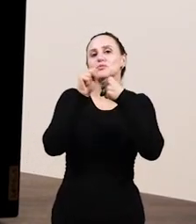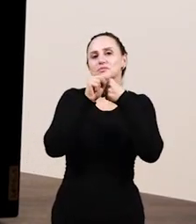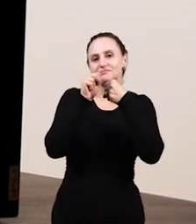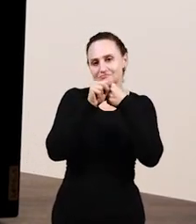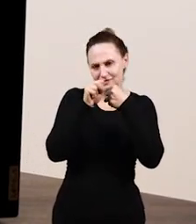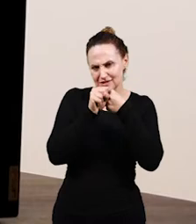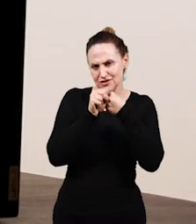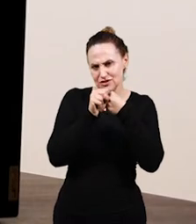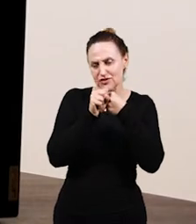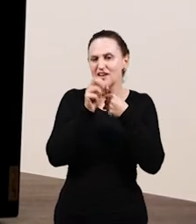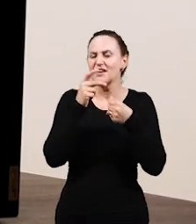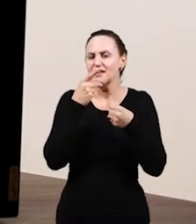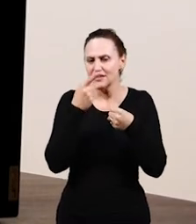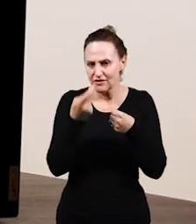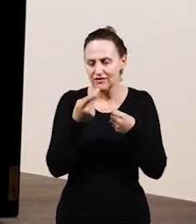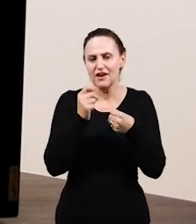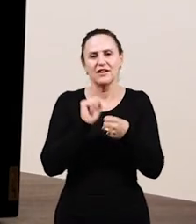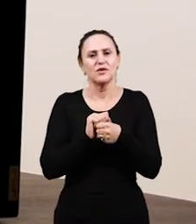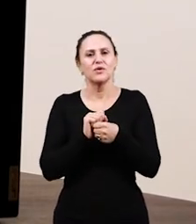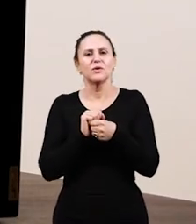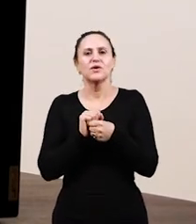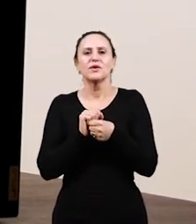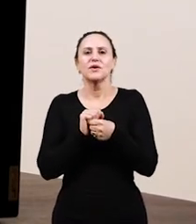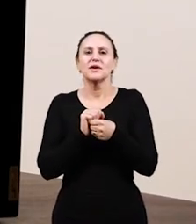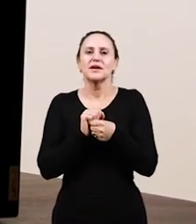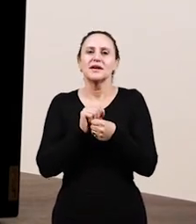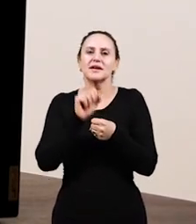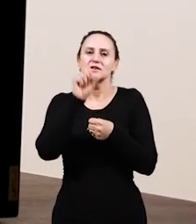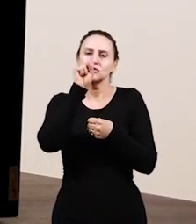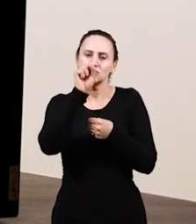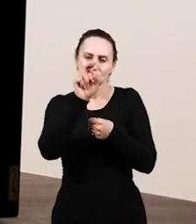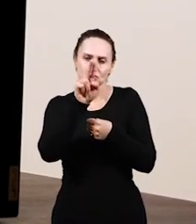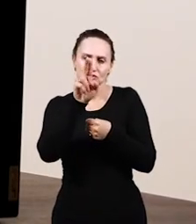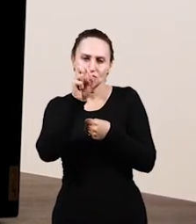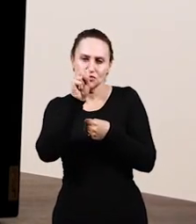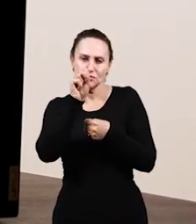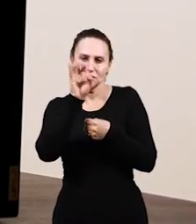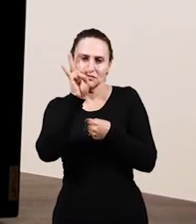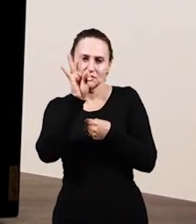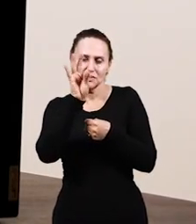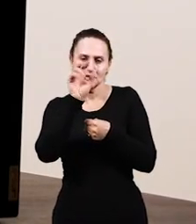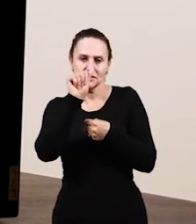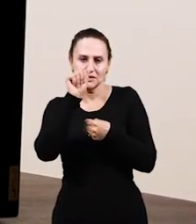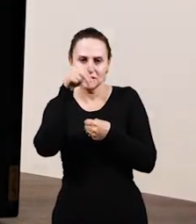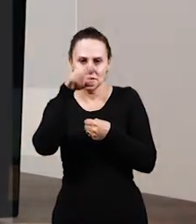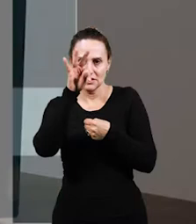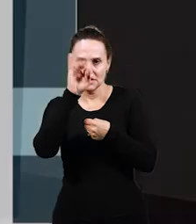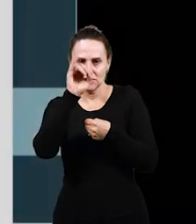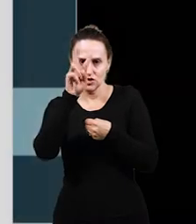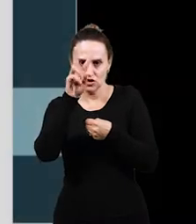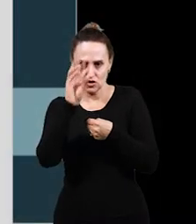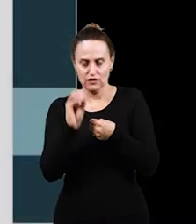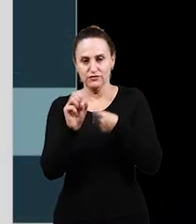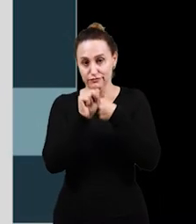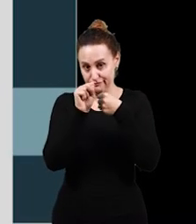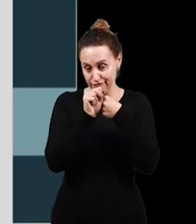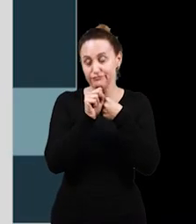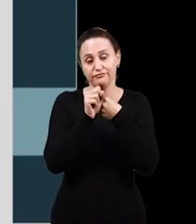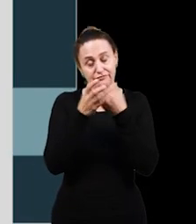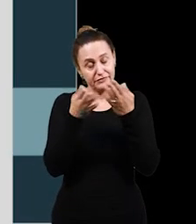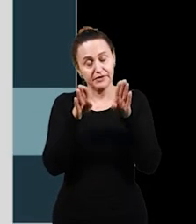do Aristóteles é ele quem primeiro de limite ali a categoria substantivo depois na Idade